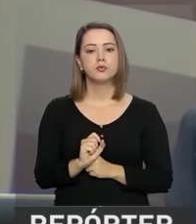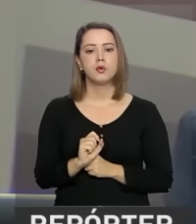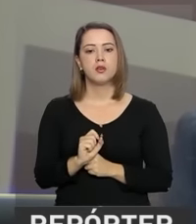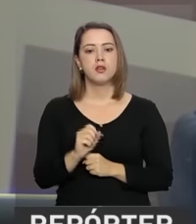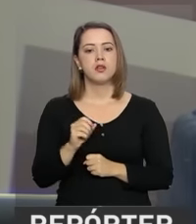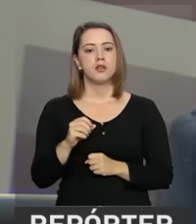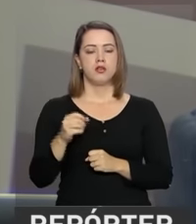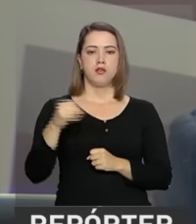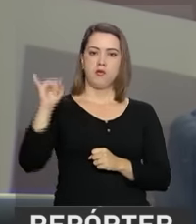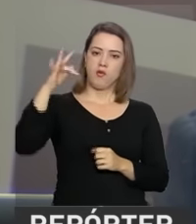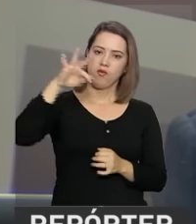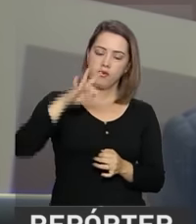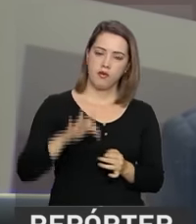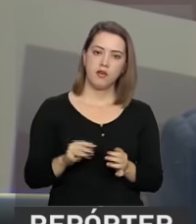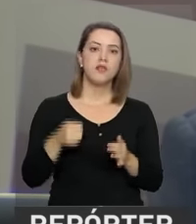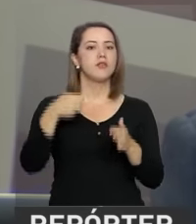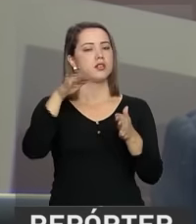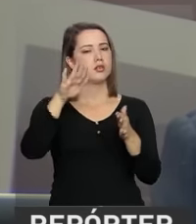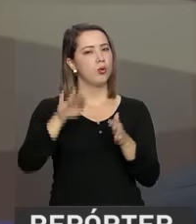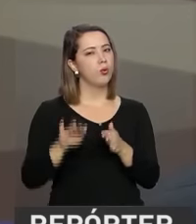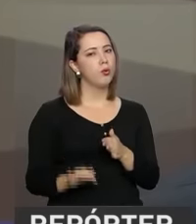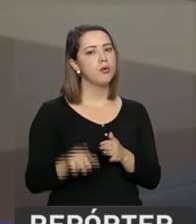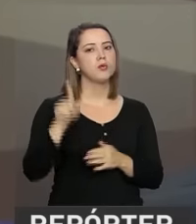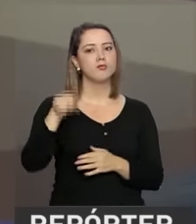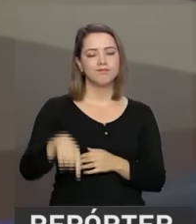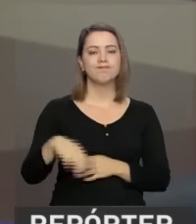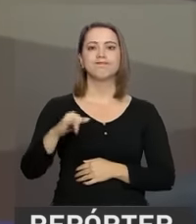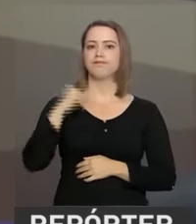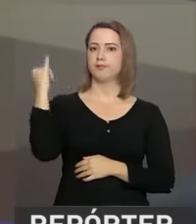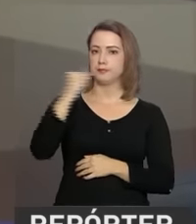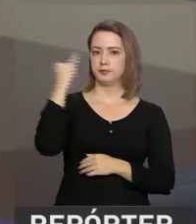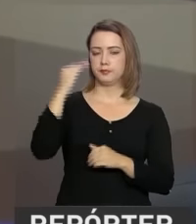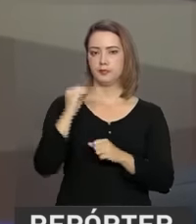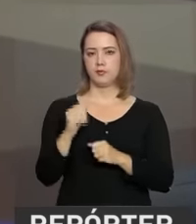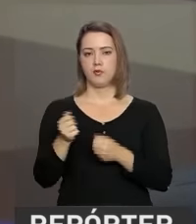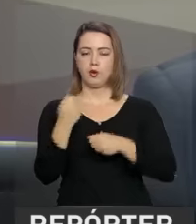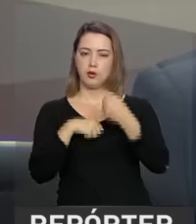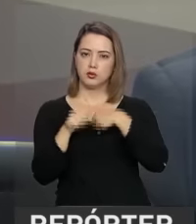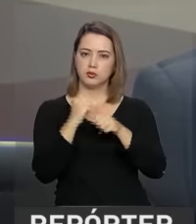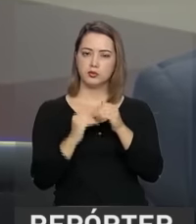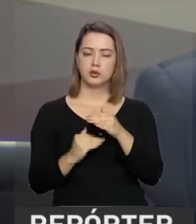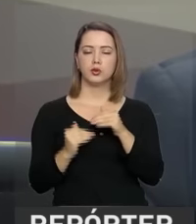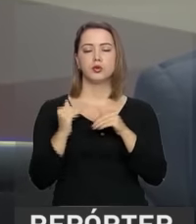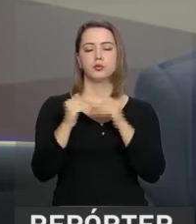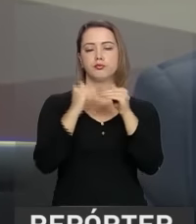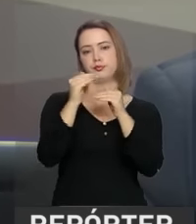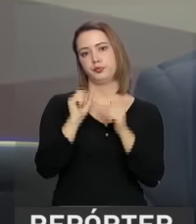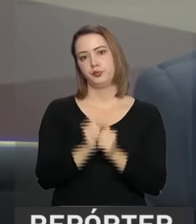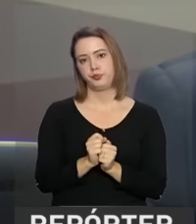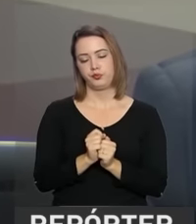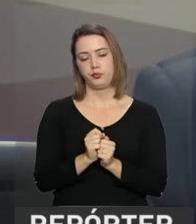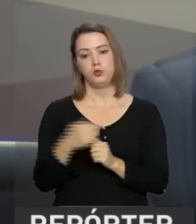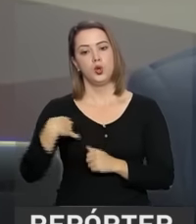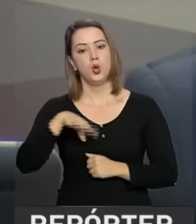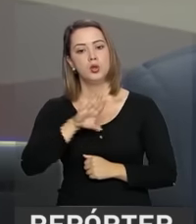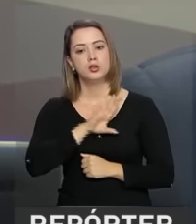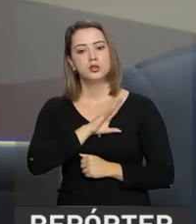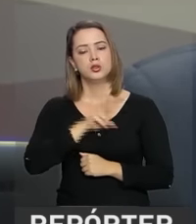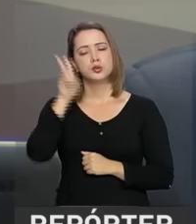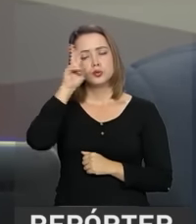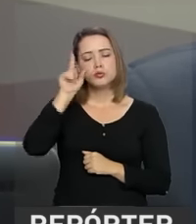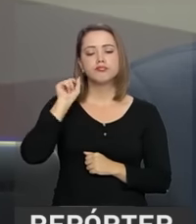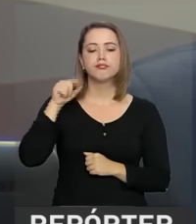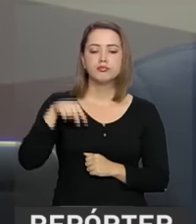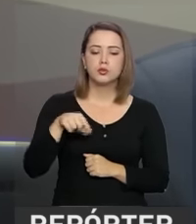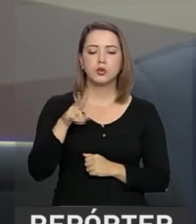de inflação baixo e estável é essencial para o crescimento sustentável da economia. Nossa história recente bem demonstra